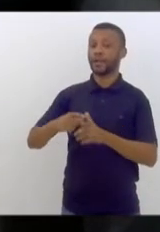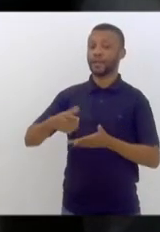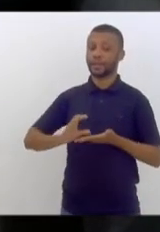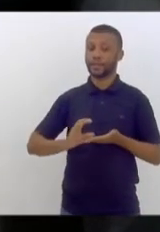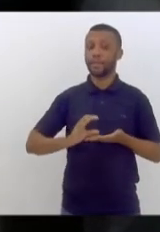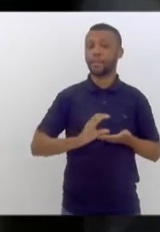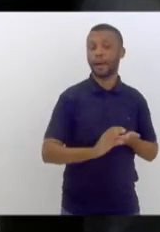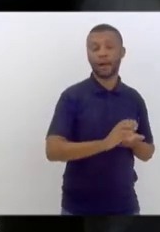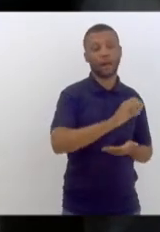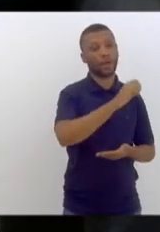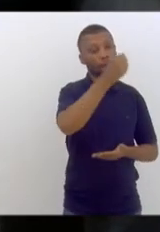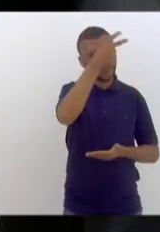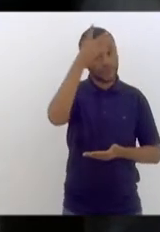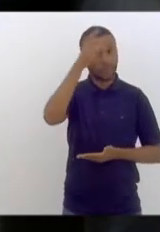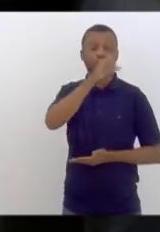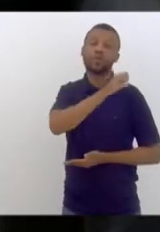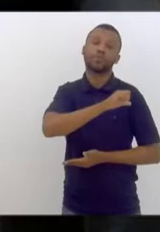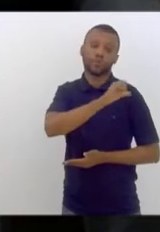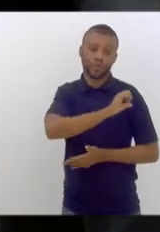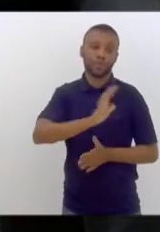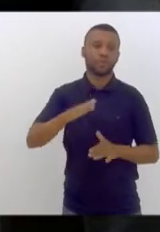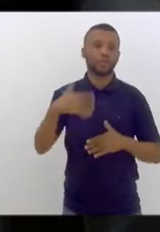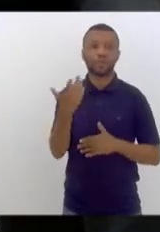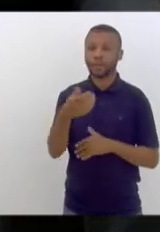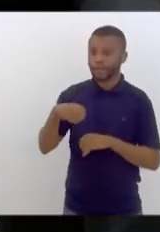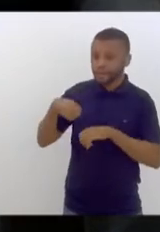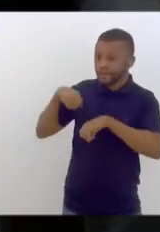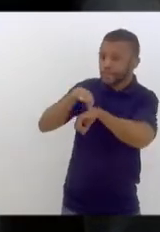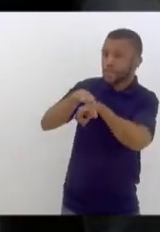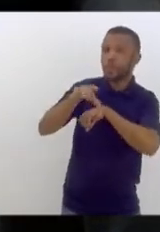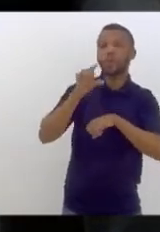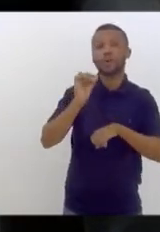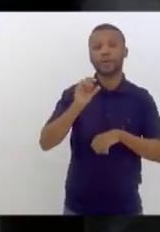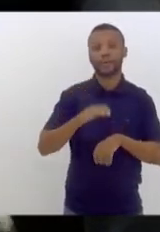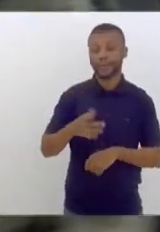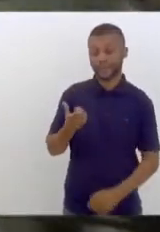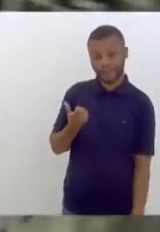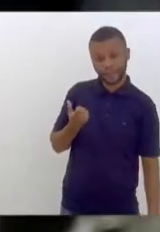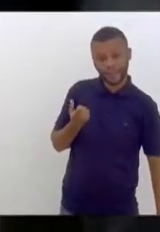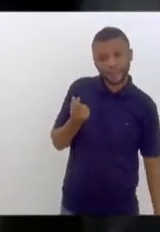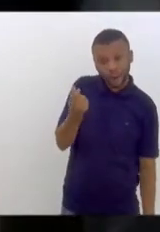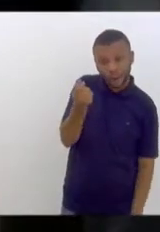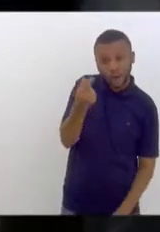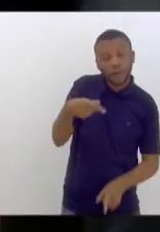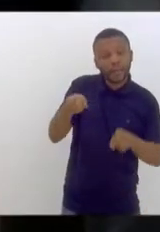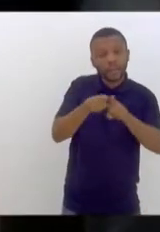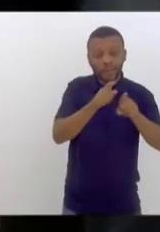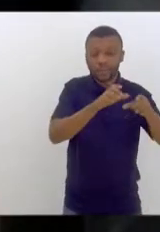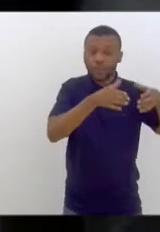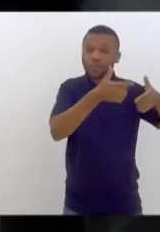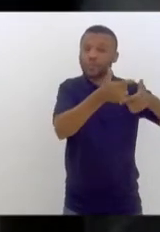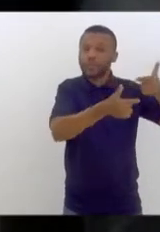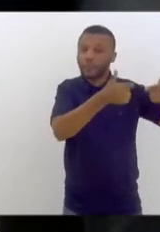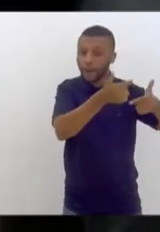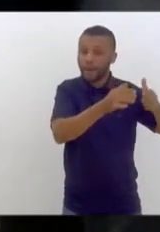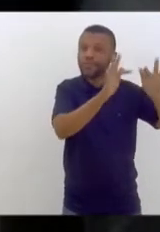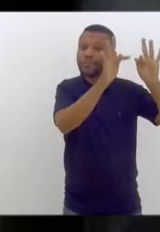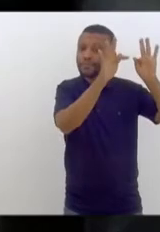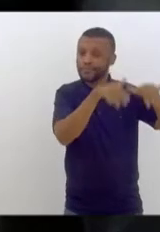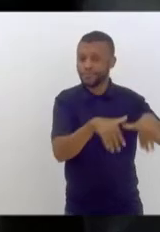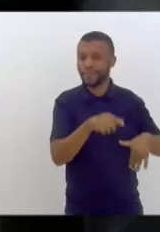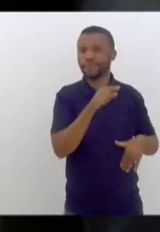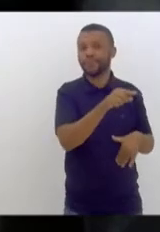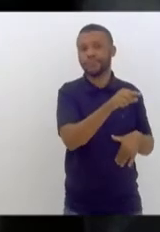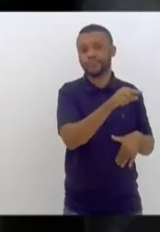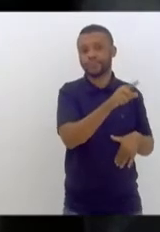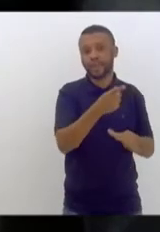Janeiro. Então, gostaríamos de reforçar que esse valor, inclusive esse grupo de trabalho, terminou e deu